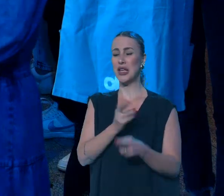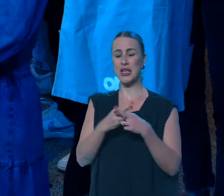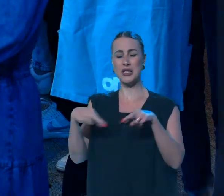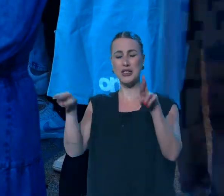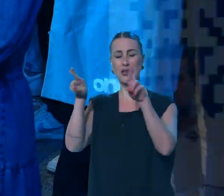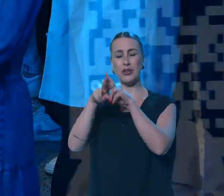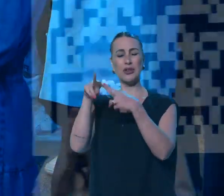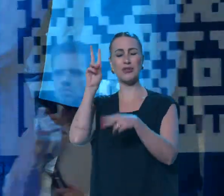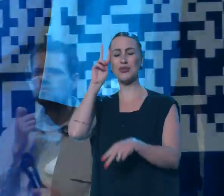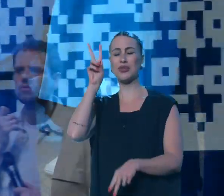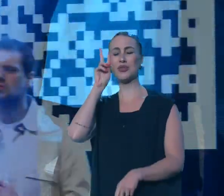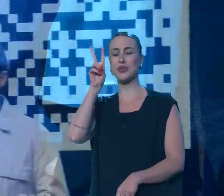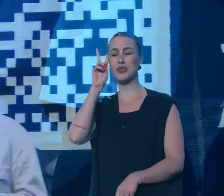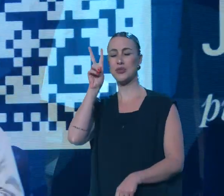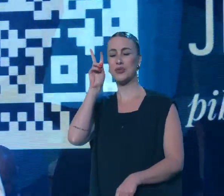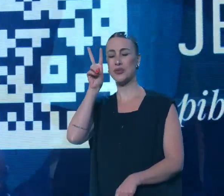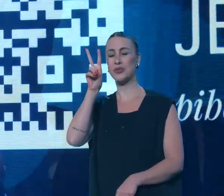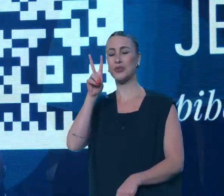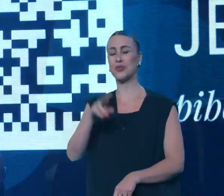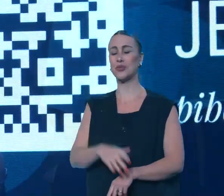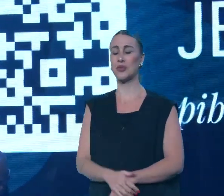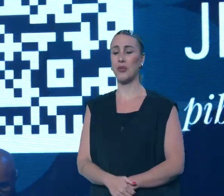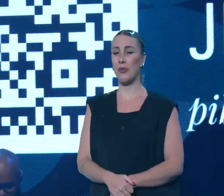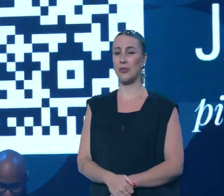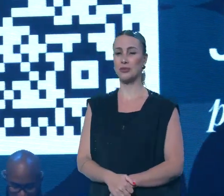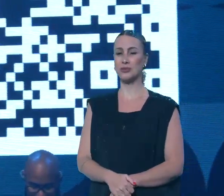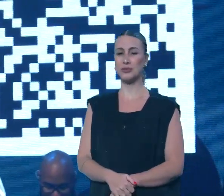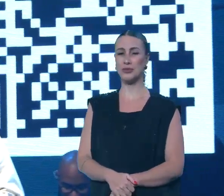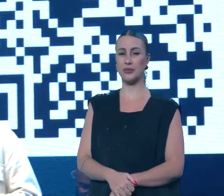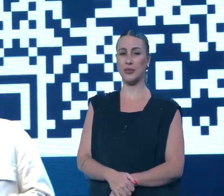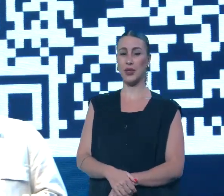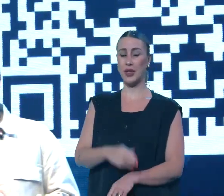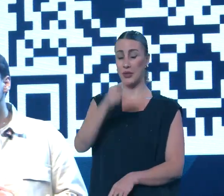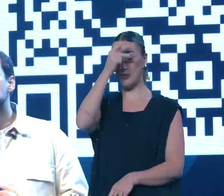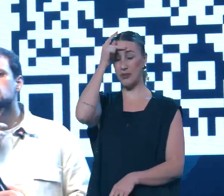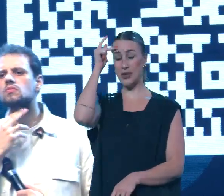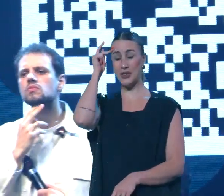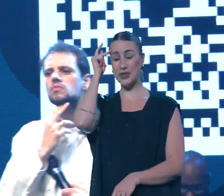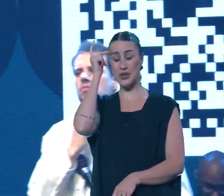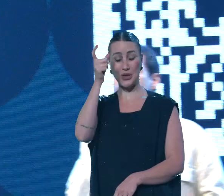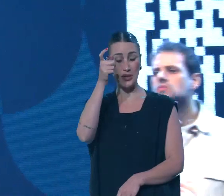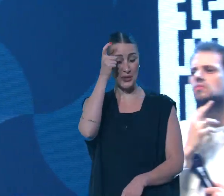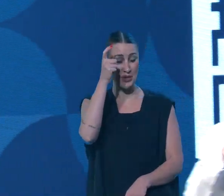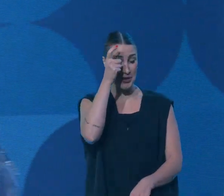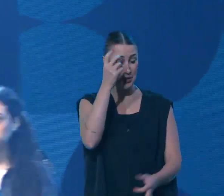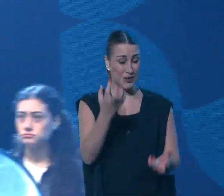Pai. Pessoas que estão sendo aprisionadas por Satanás, por causa do